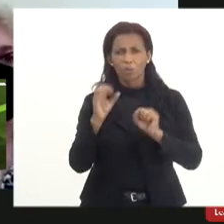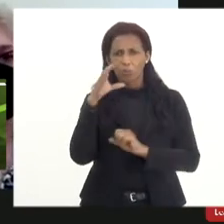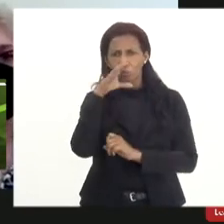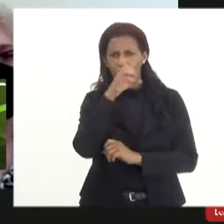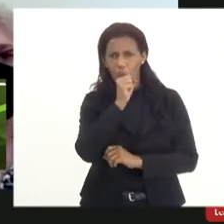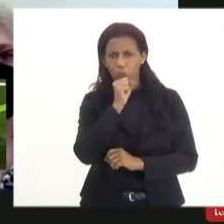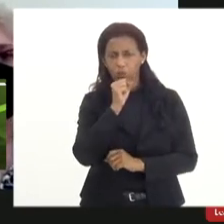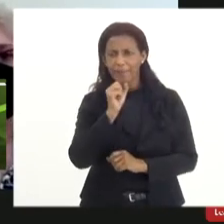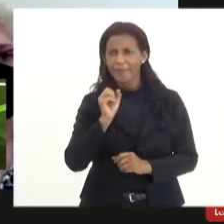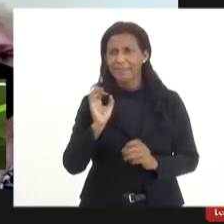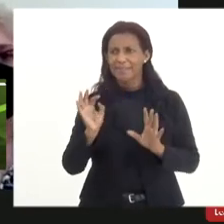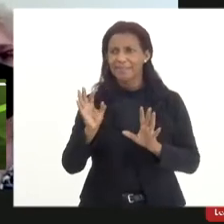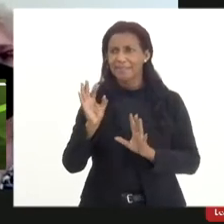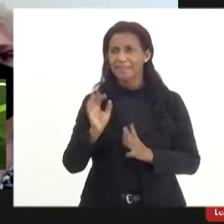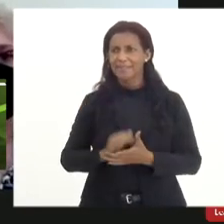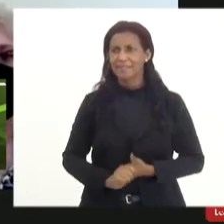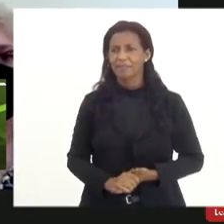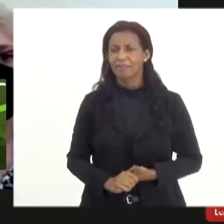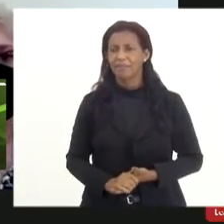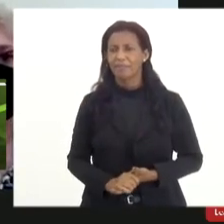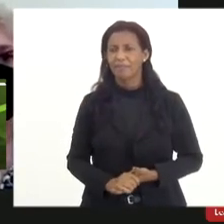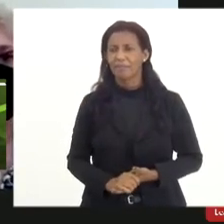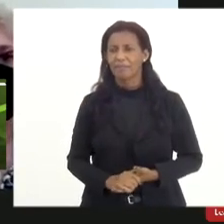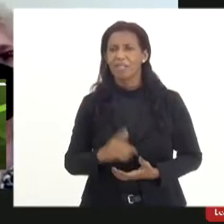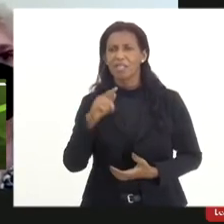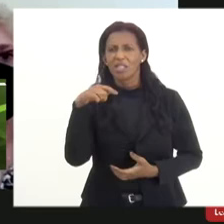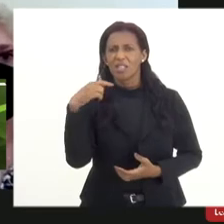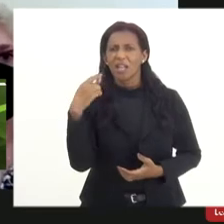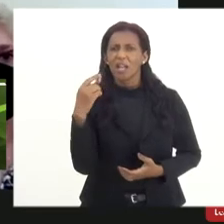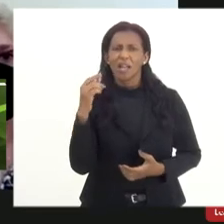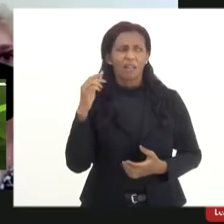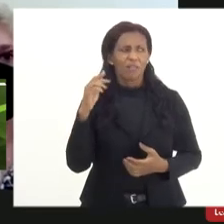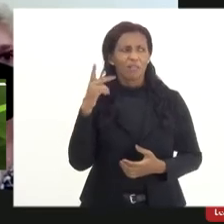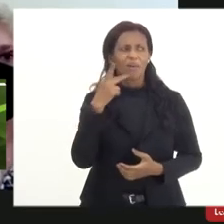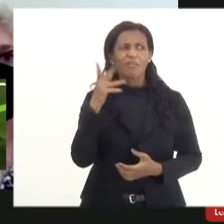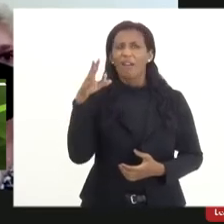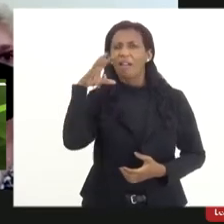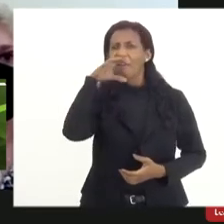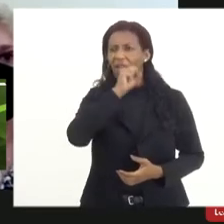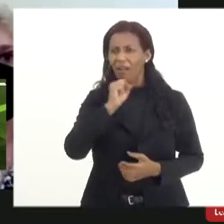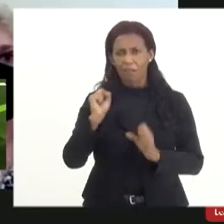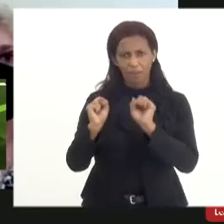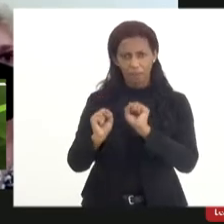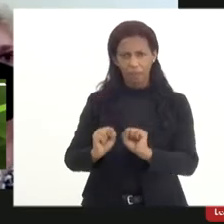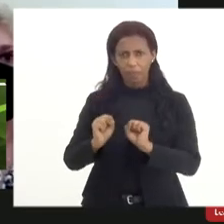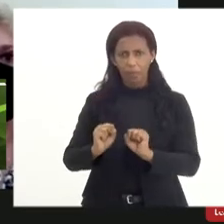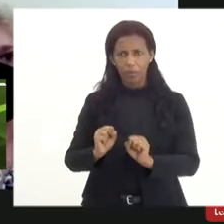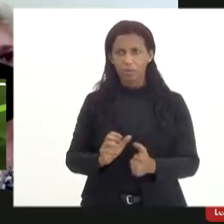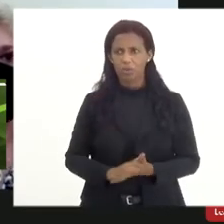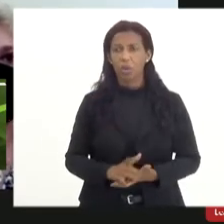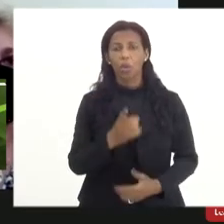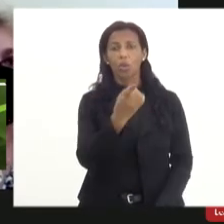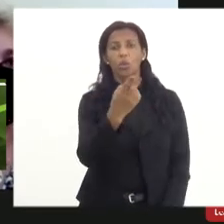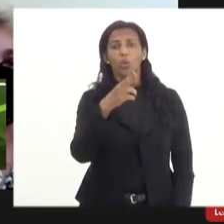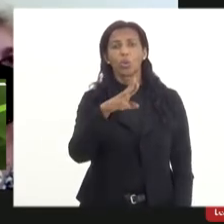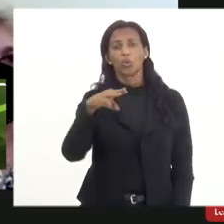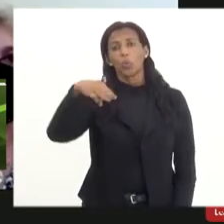fazer uma contextualização também, geral, rapidamente, sobre... Claro, importantíssimo. Doutor tá.